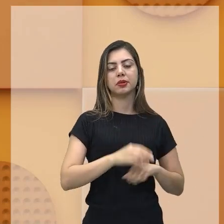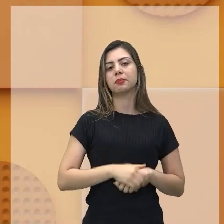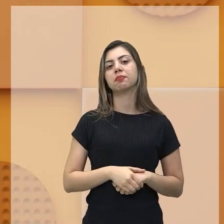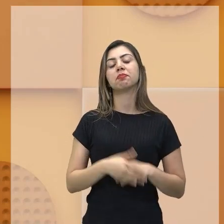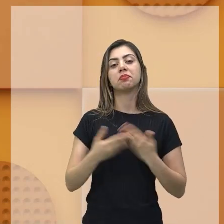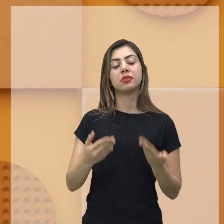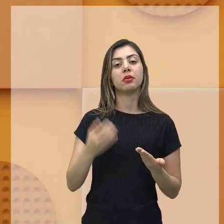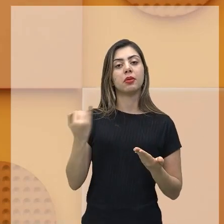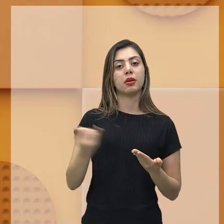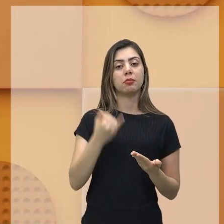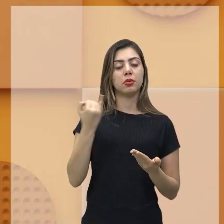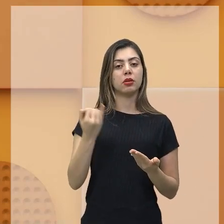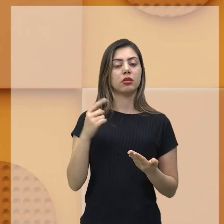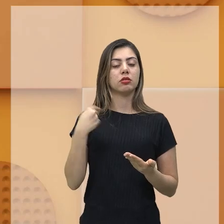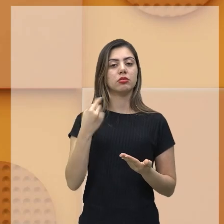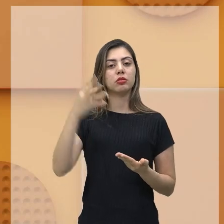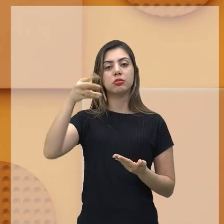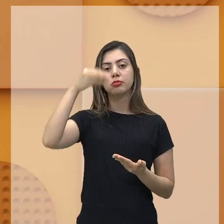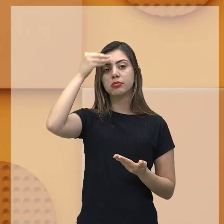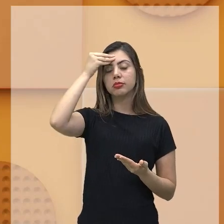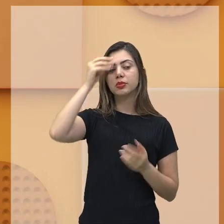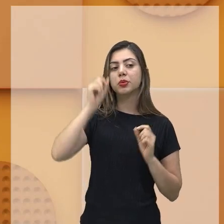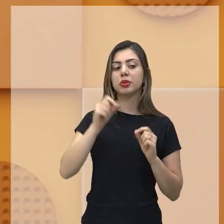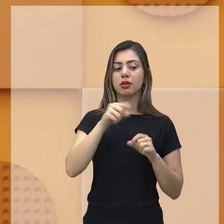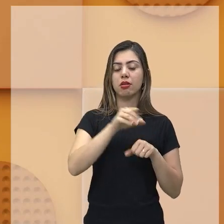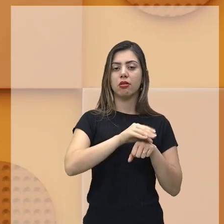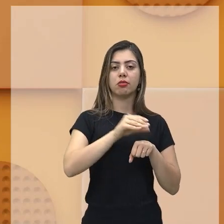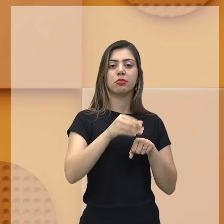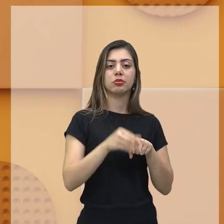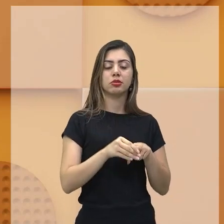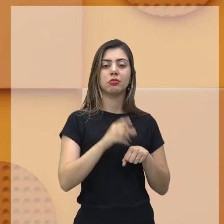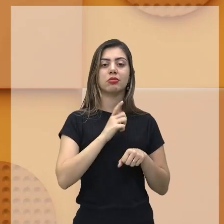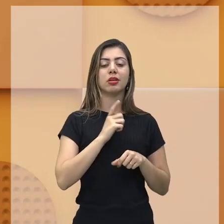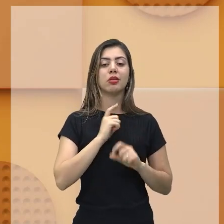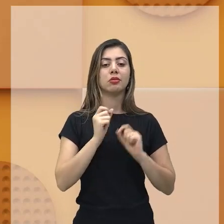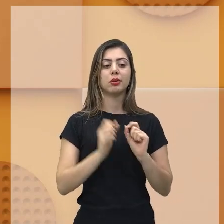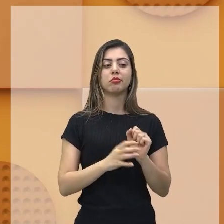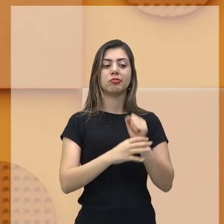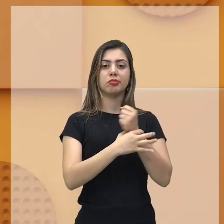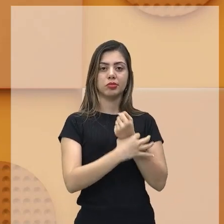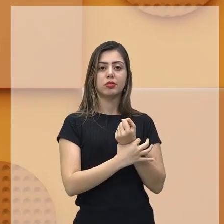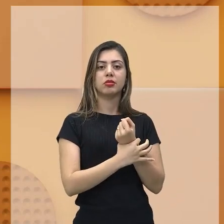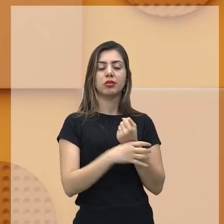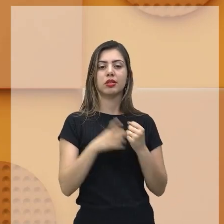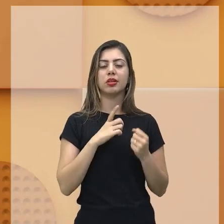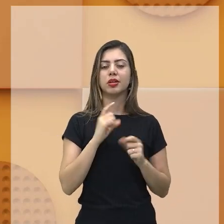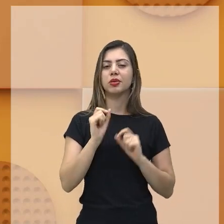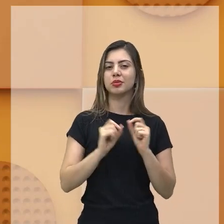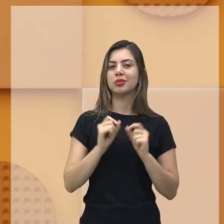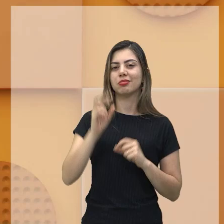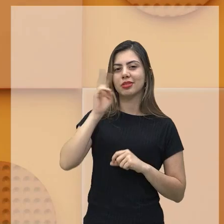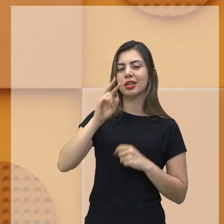Muito importante a gente ver que essa Constituição, ela garantiu através lá do artigo